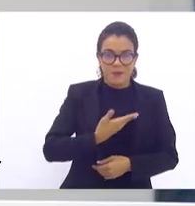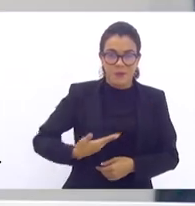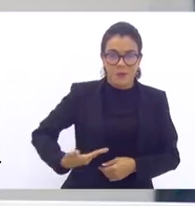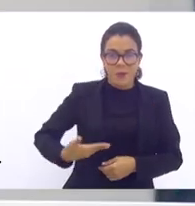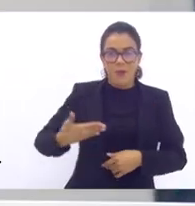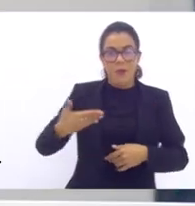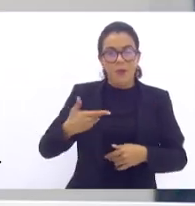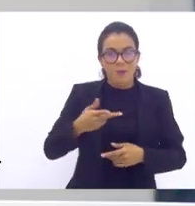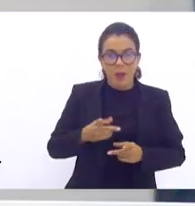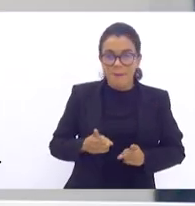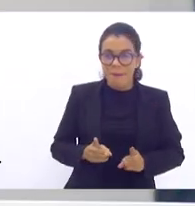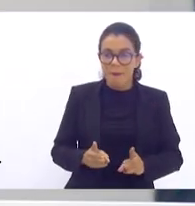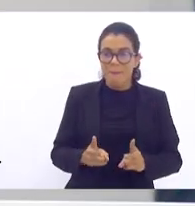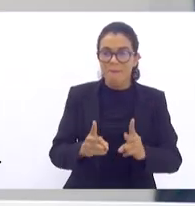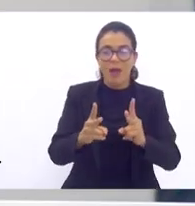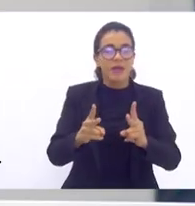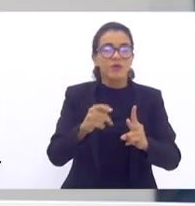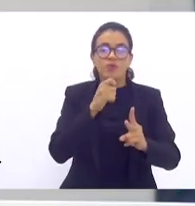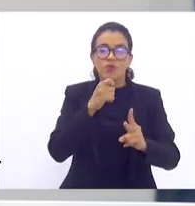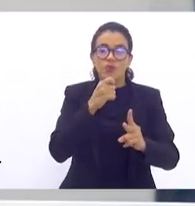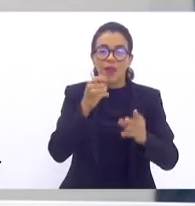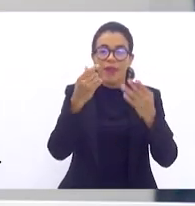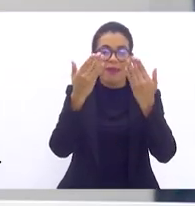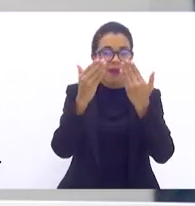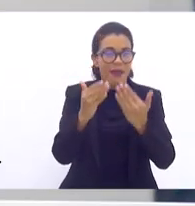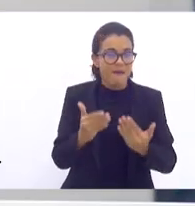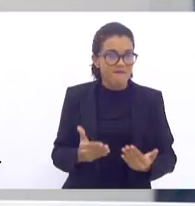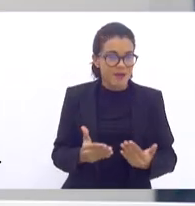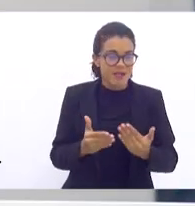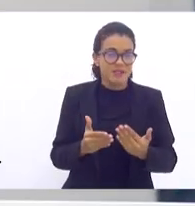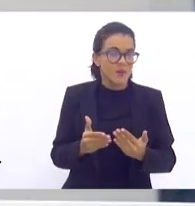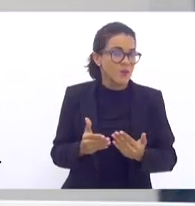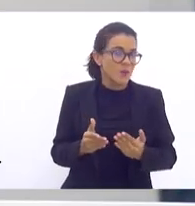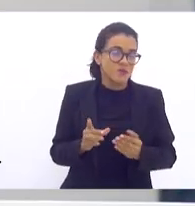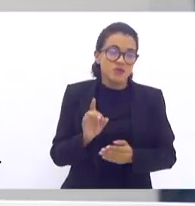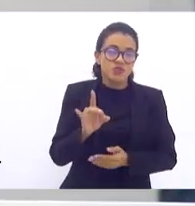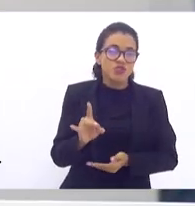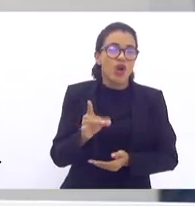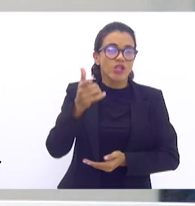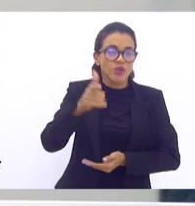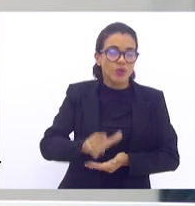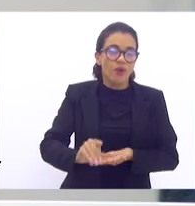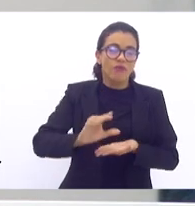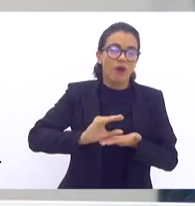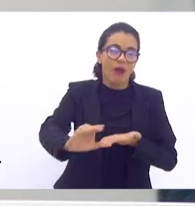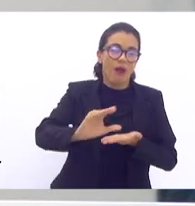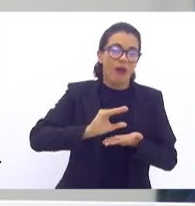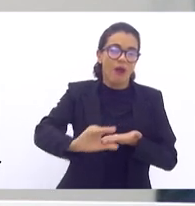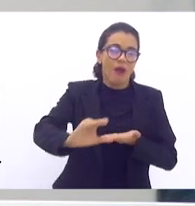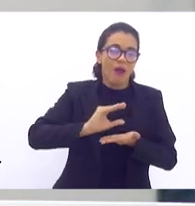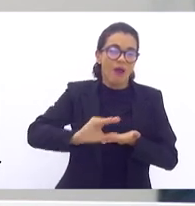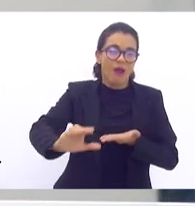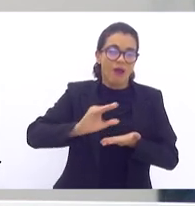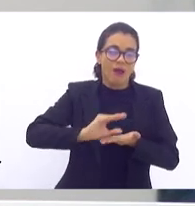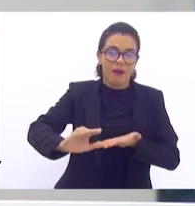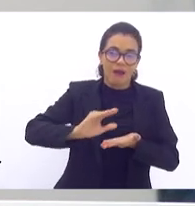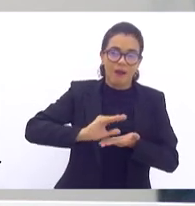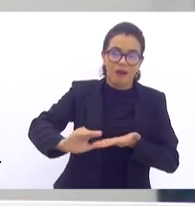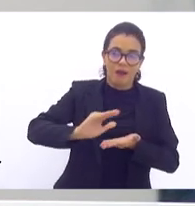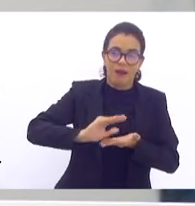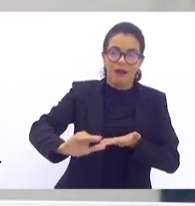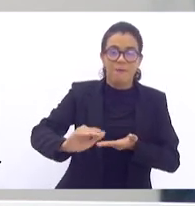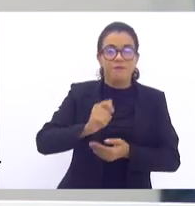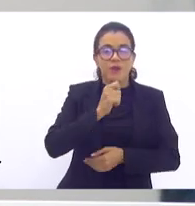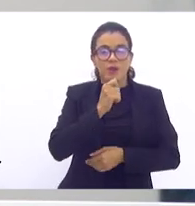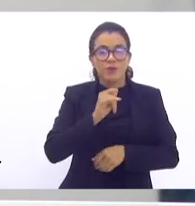política pública permanente que não é avaliada e que a gente vai reproduzir nos orçamentos e a gente não tem